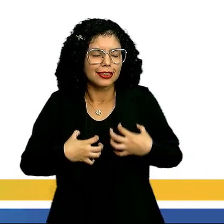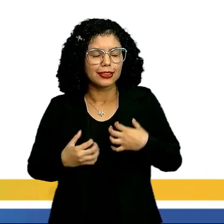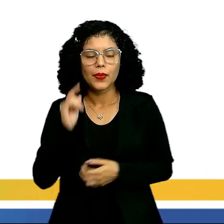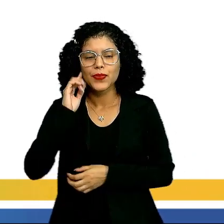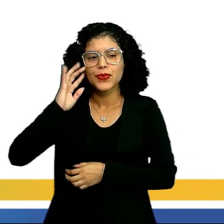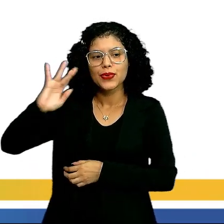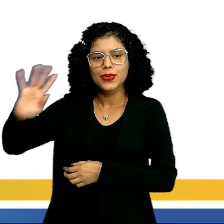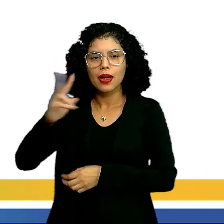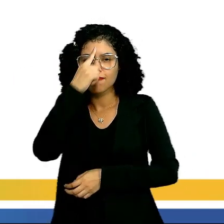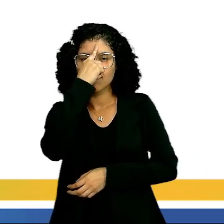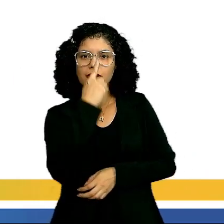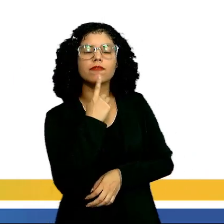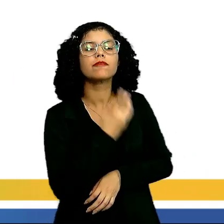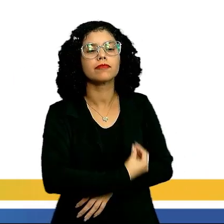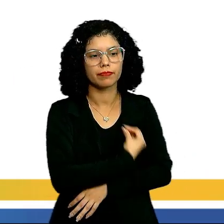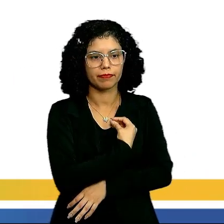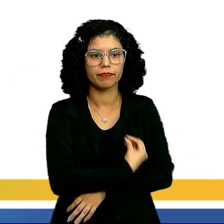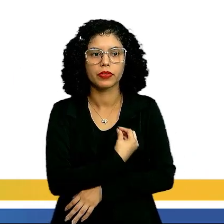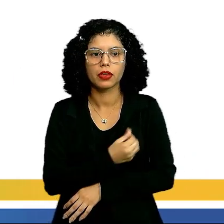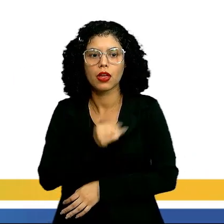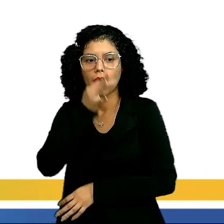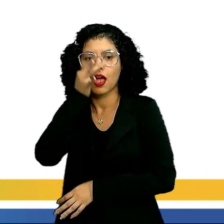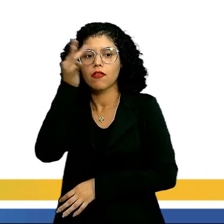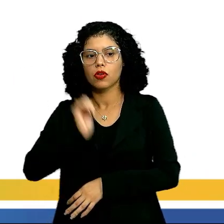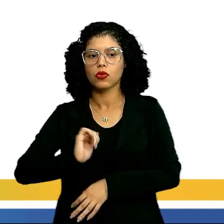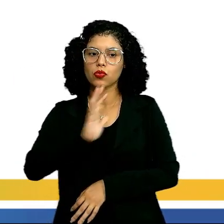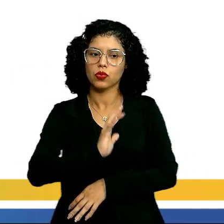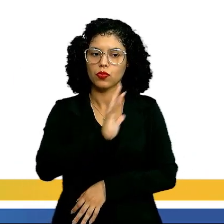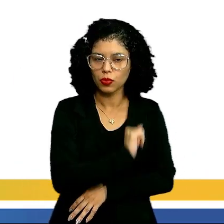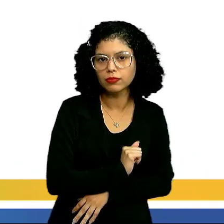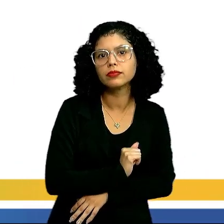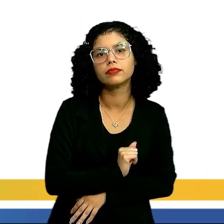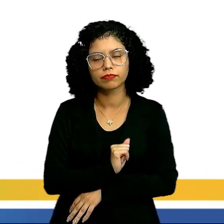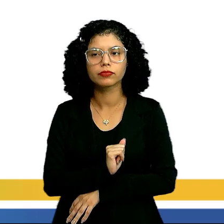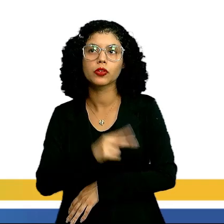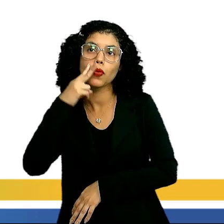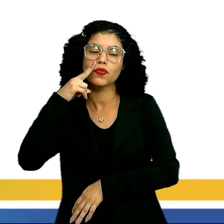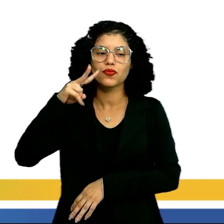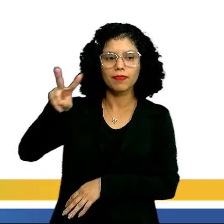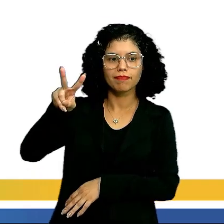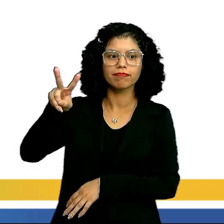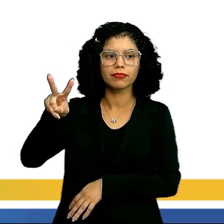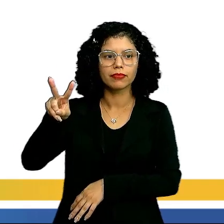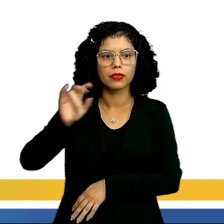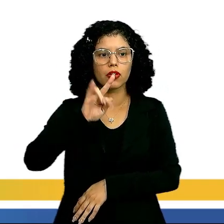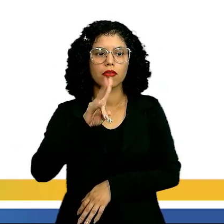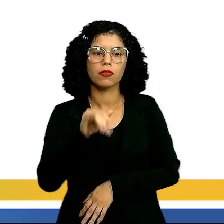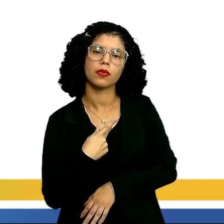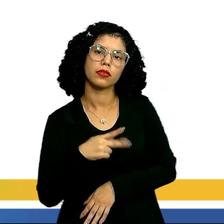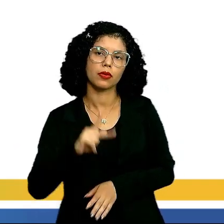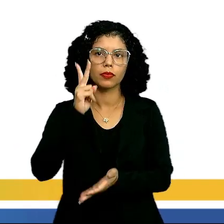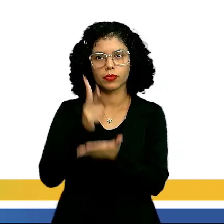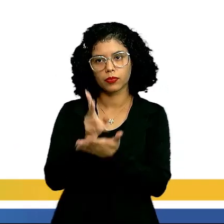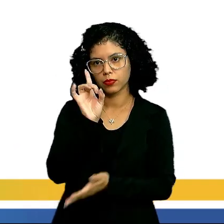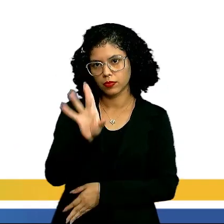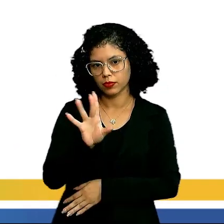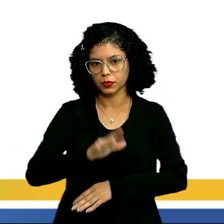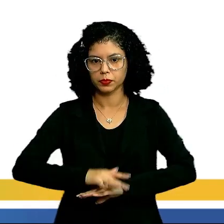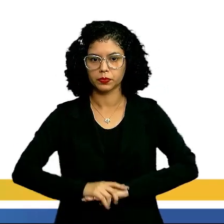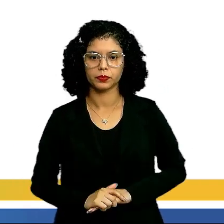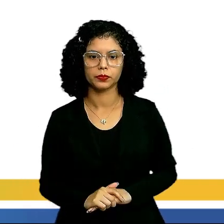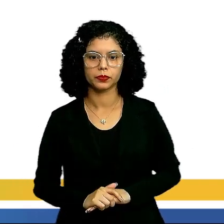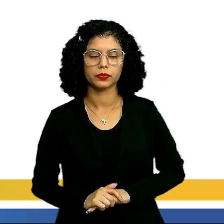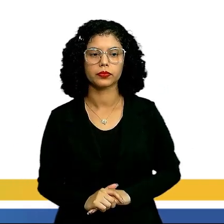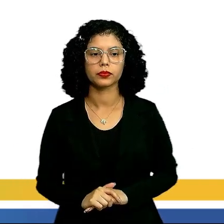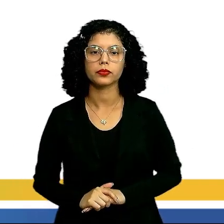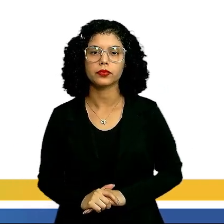imagem pálida vivi. E a flor do coração, no amor dos anjos, orvalhei só por ti.